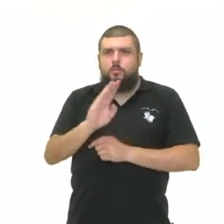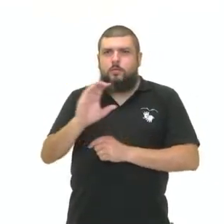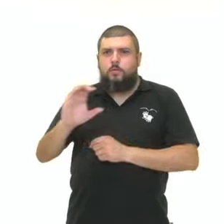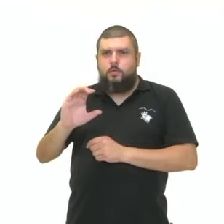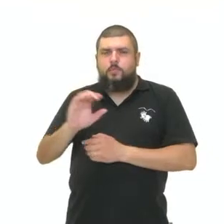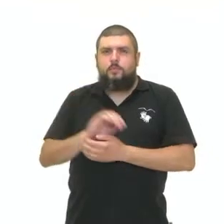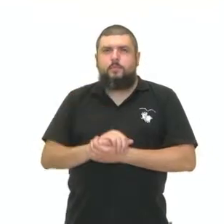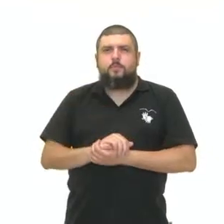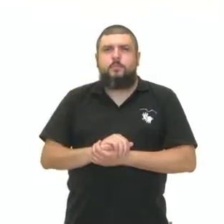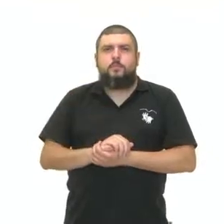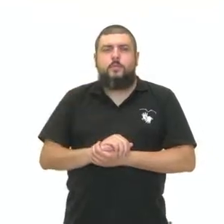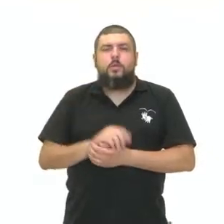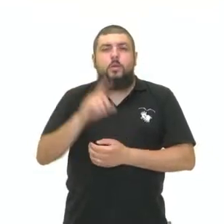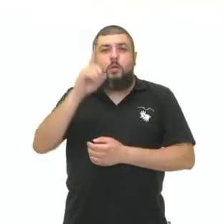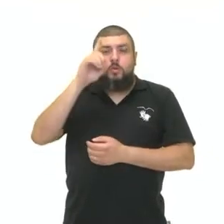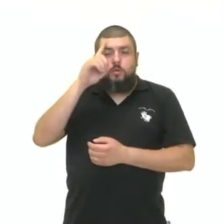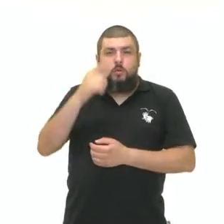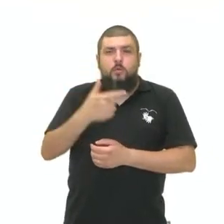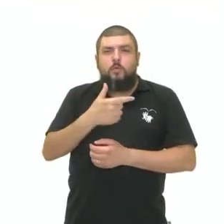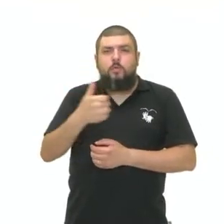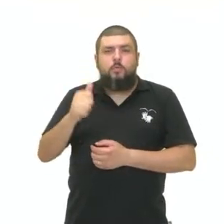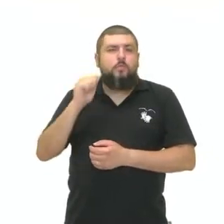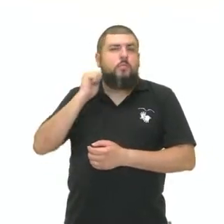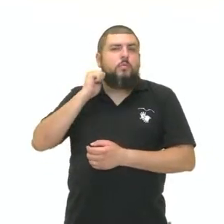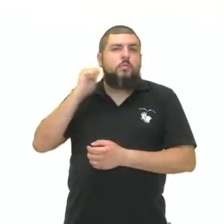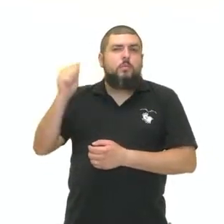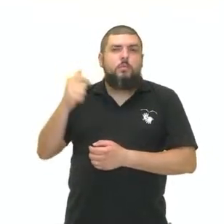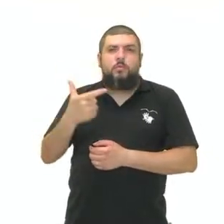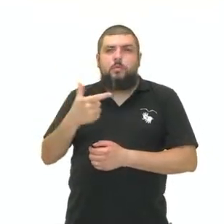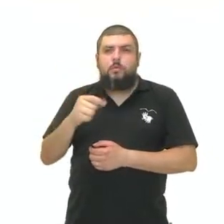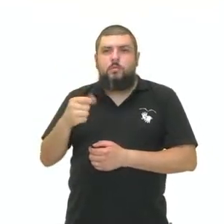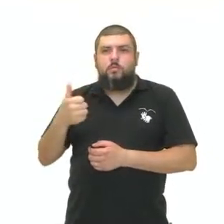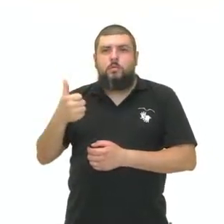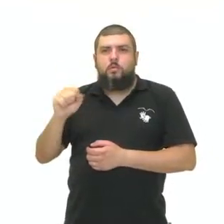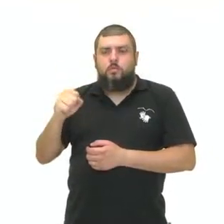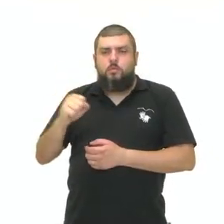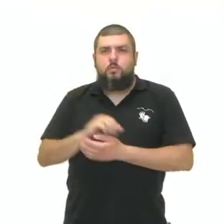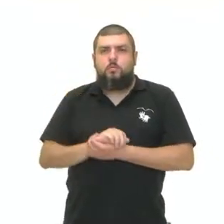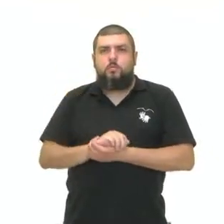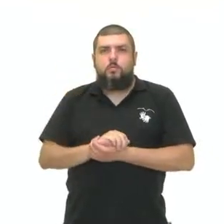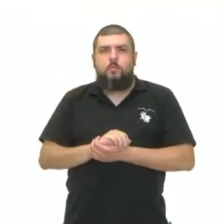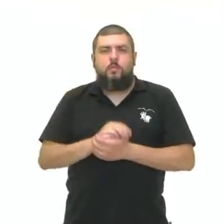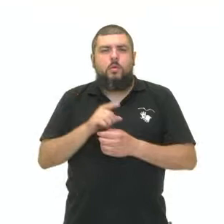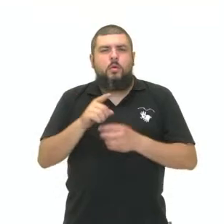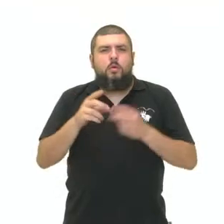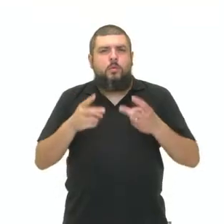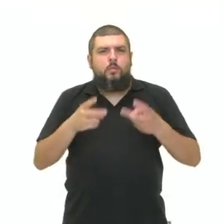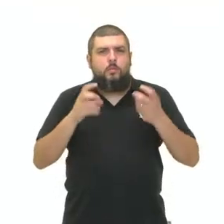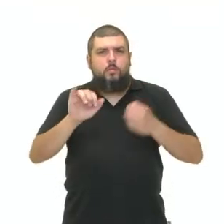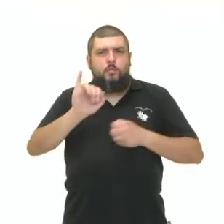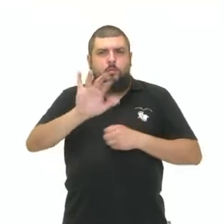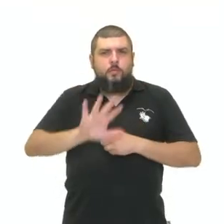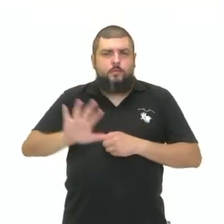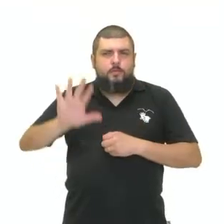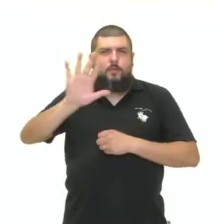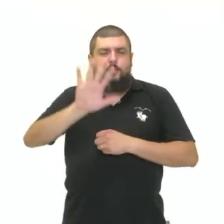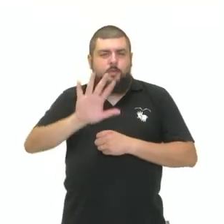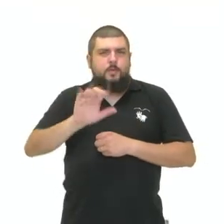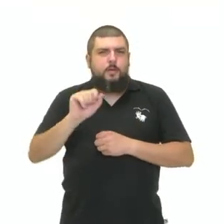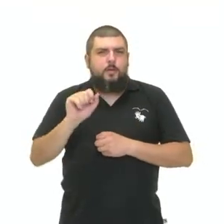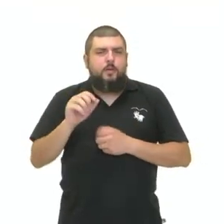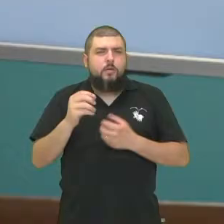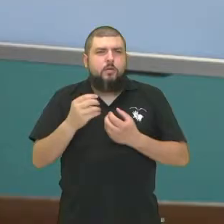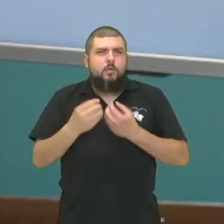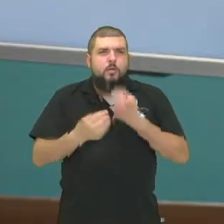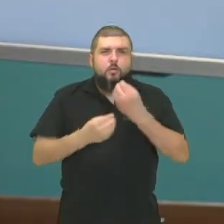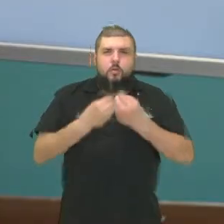no dia 21 de abril de 2018. Você já visualizou também a imagem que mostra como o